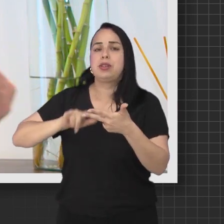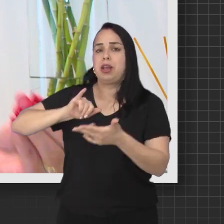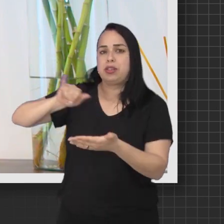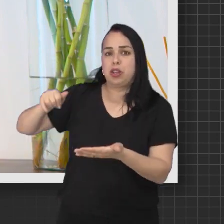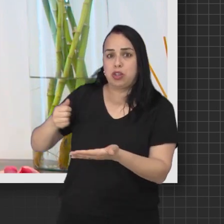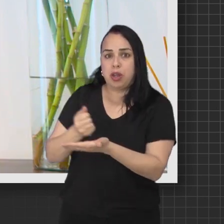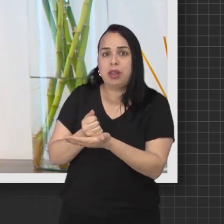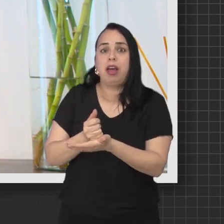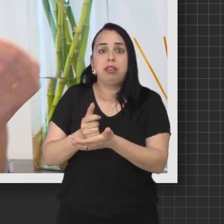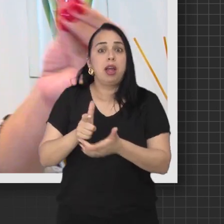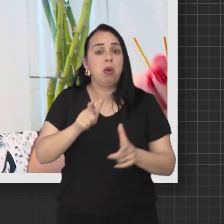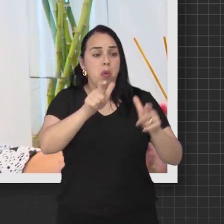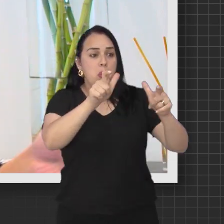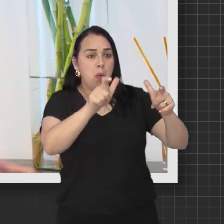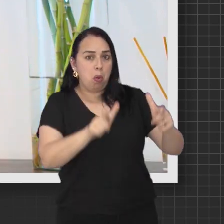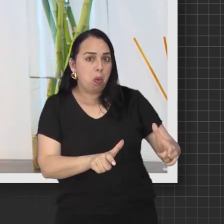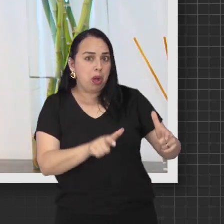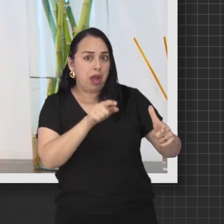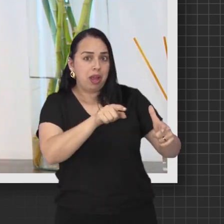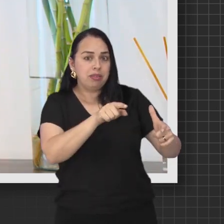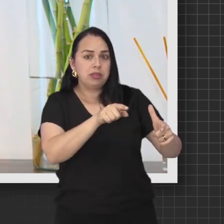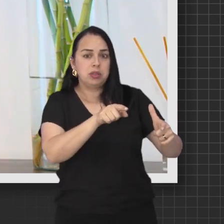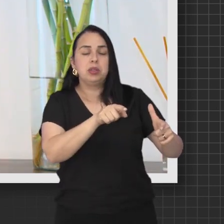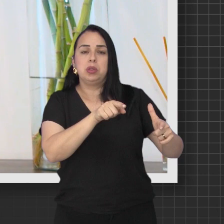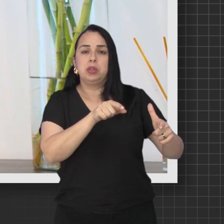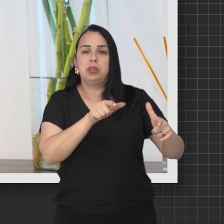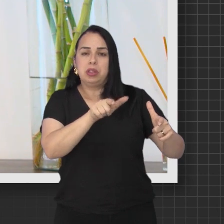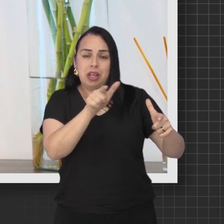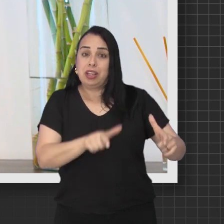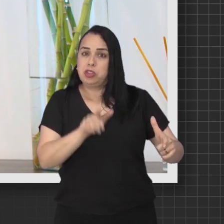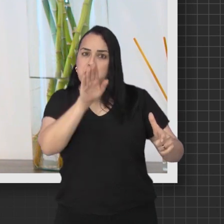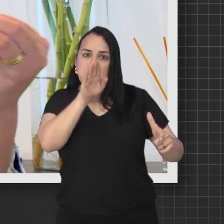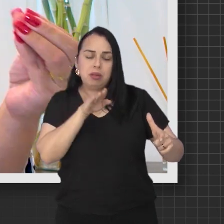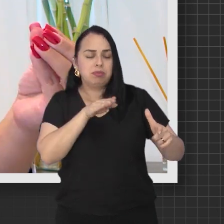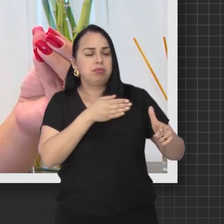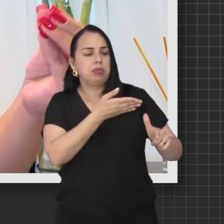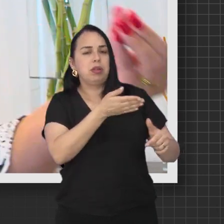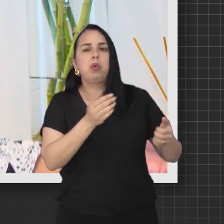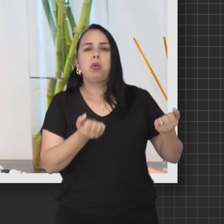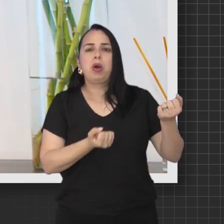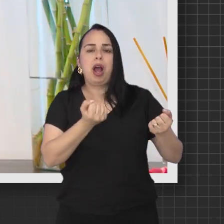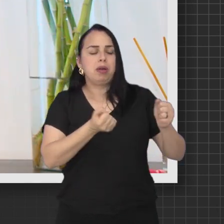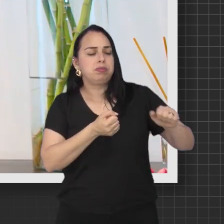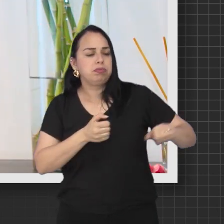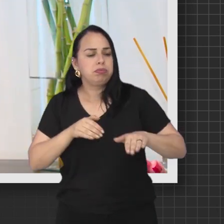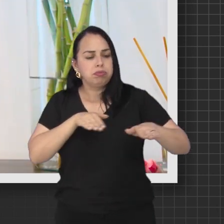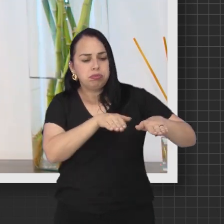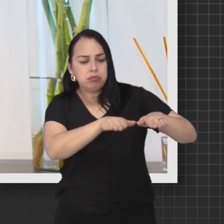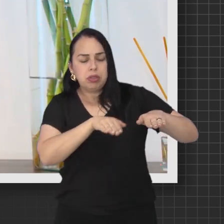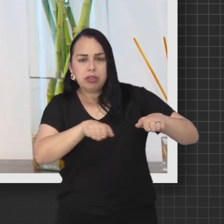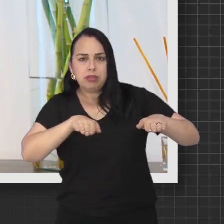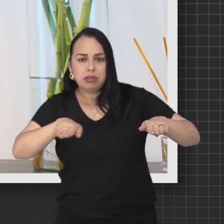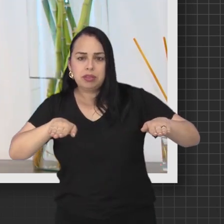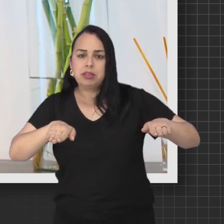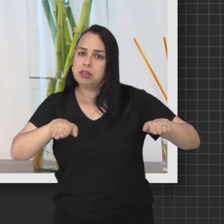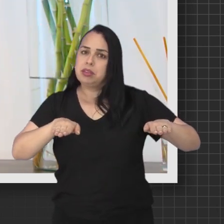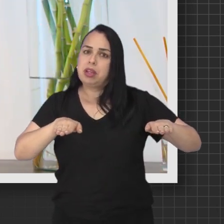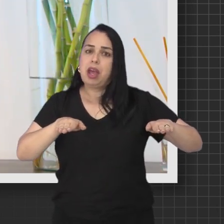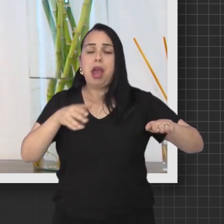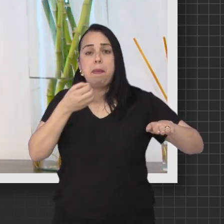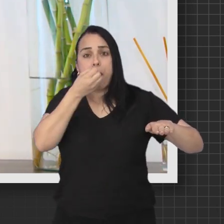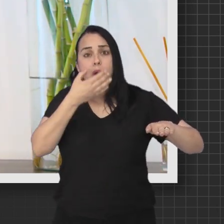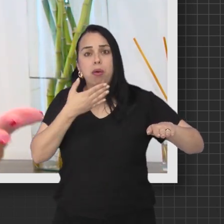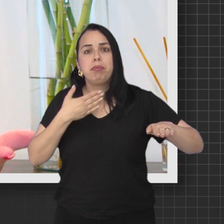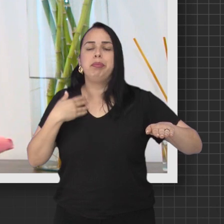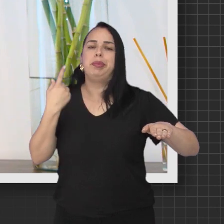padarias, disponibilizem, que seja de forma onerosa, que seja de forma gratuita, os estacionamentos para os seus clientes, também como uma forma de atrair